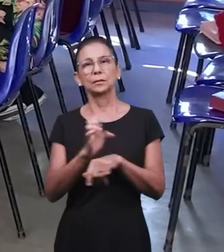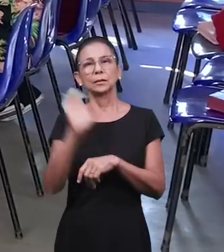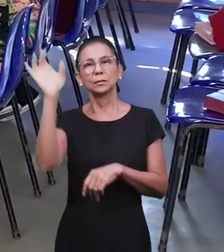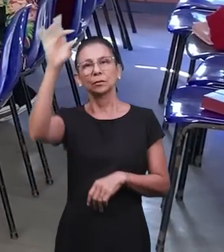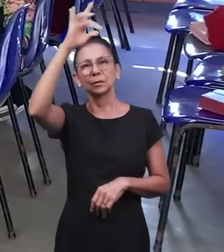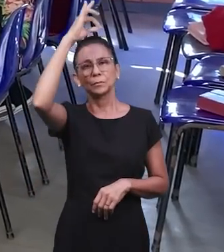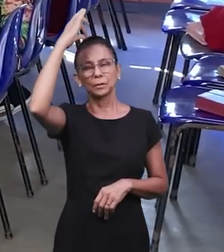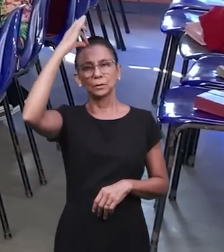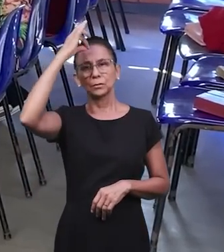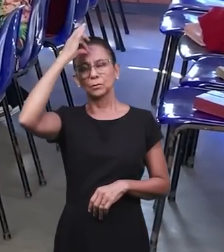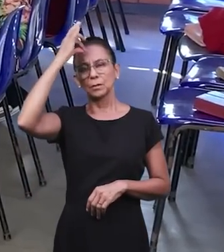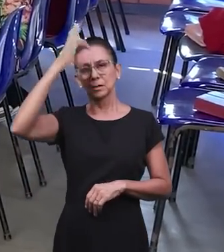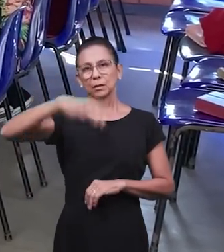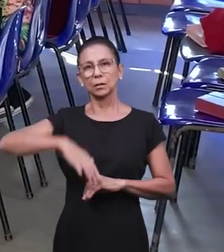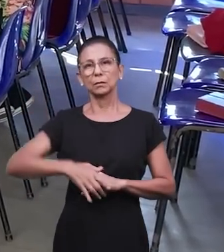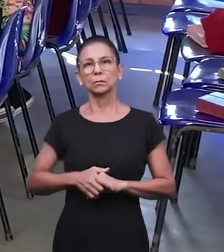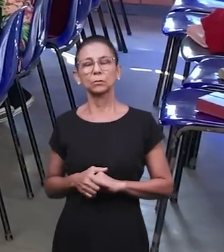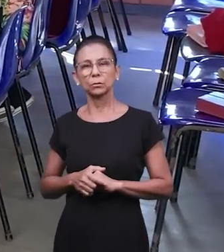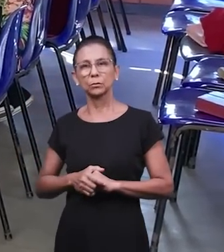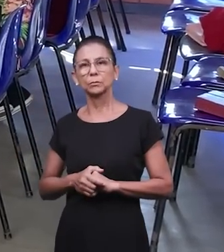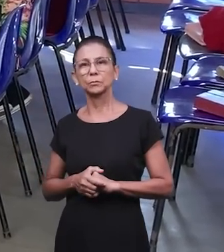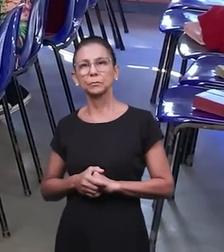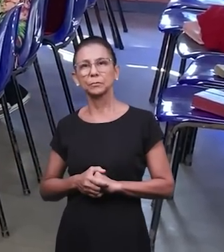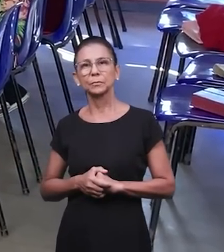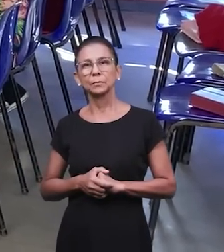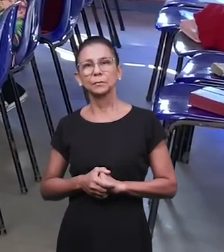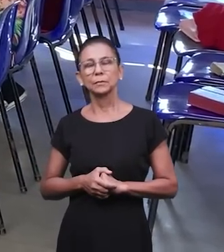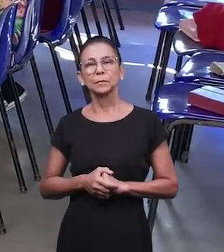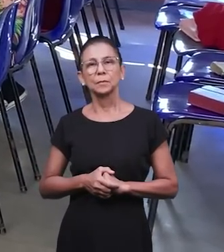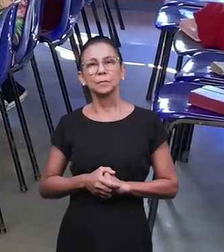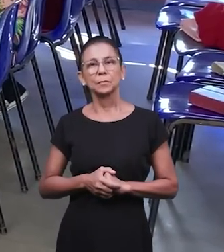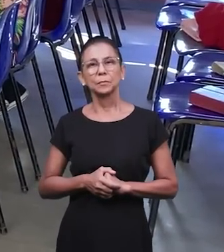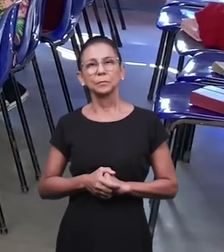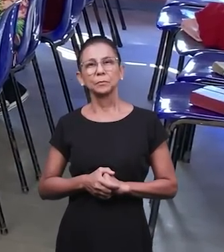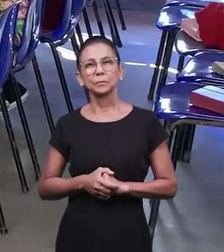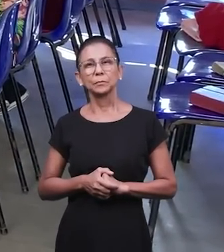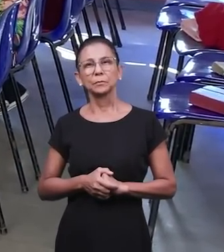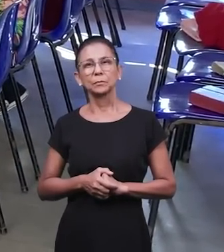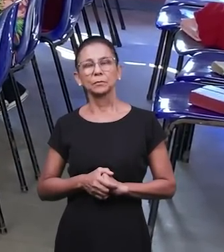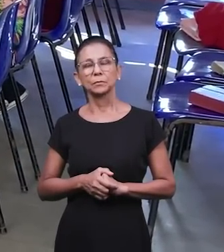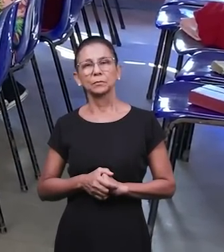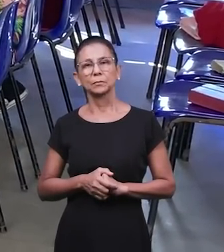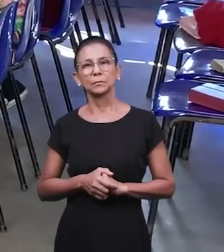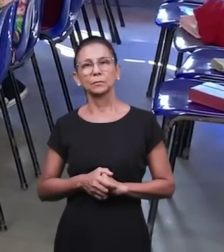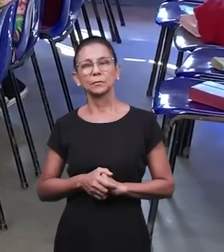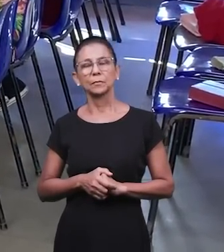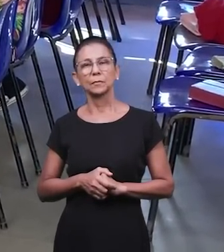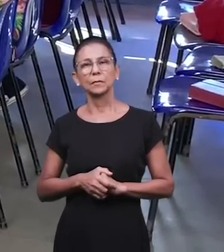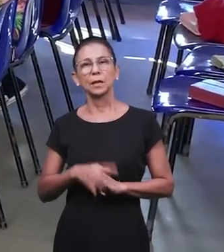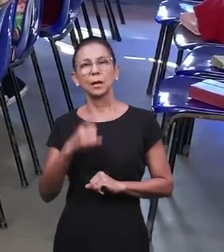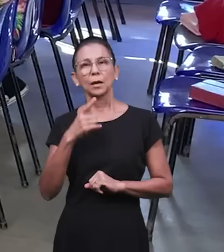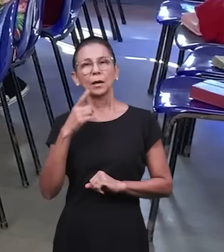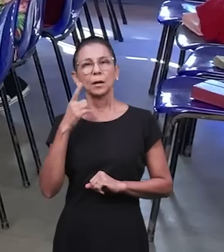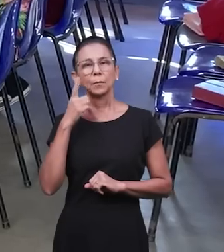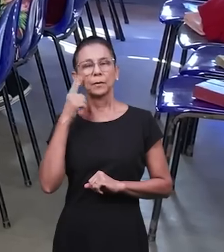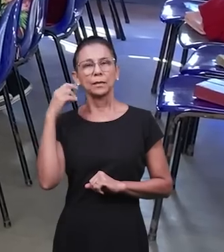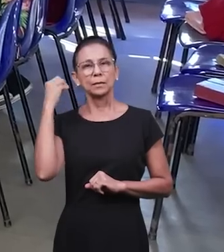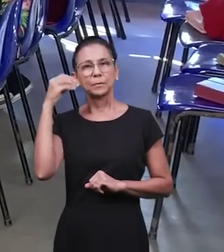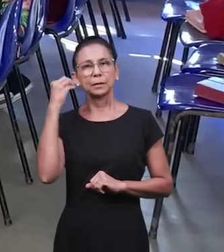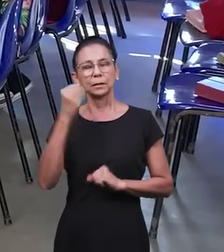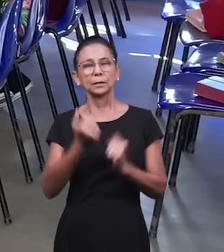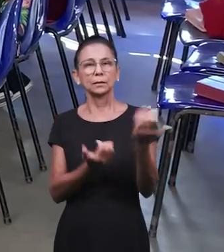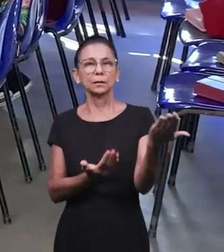em um só corpo, em um só espírito, a doutrina do Senhor e as experiências que Ele tem para a obra, começando pelos jovens. Amém? É uma presença estar